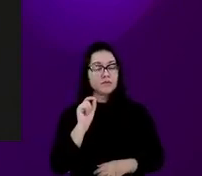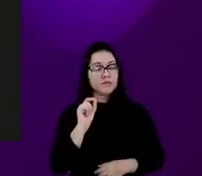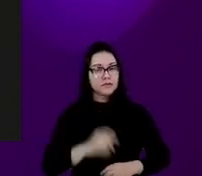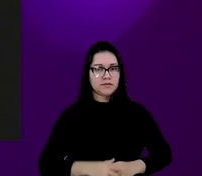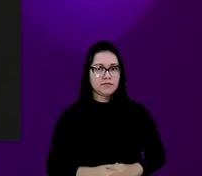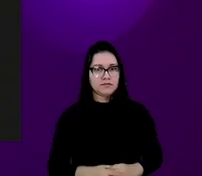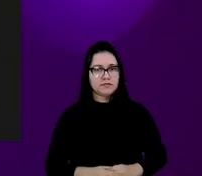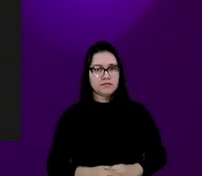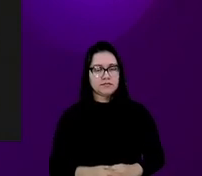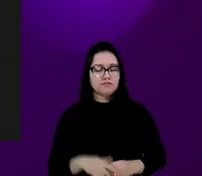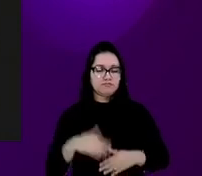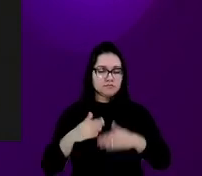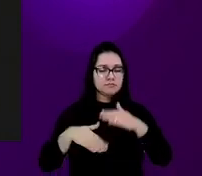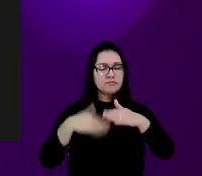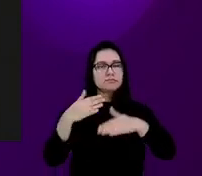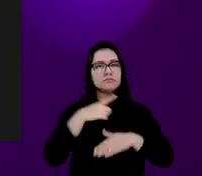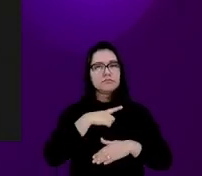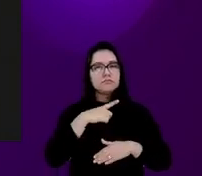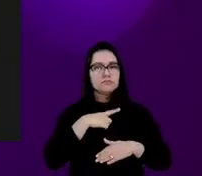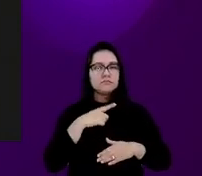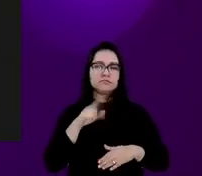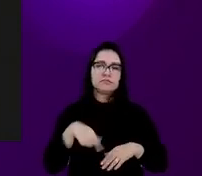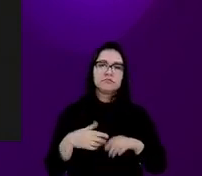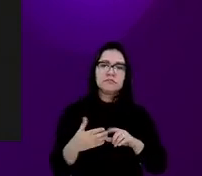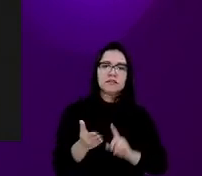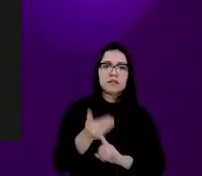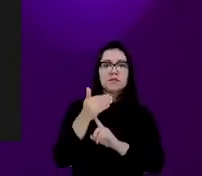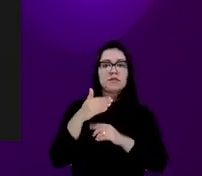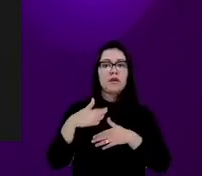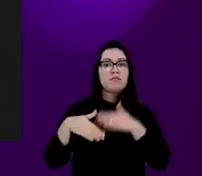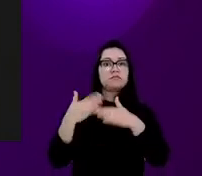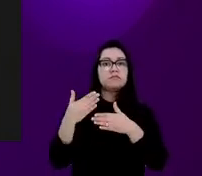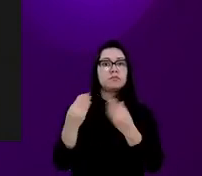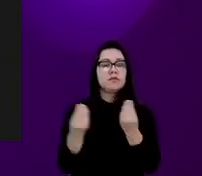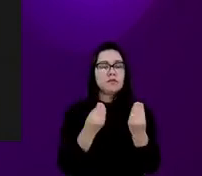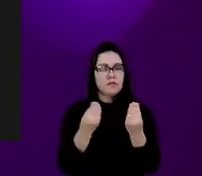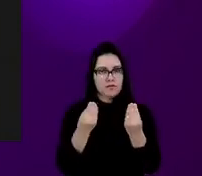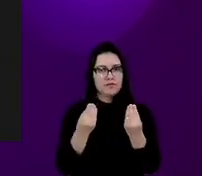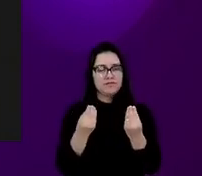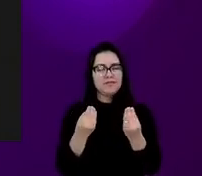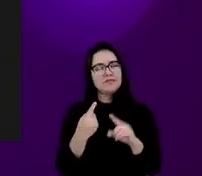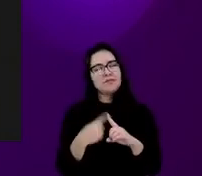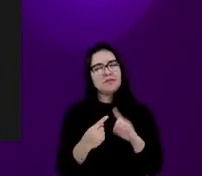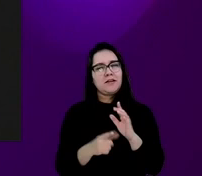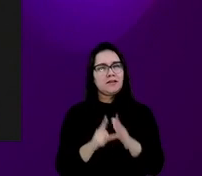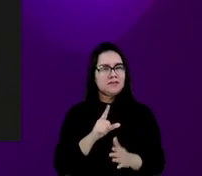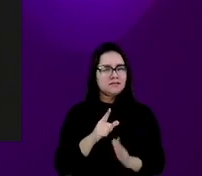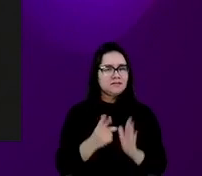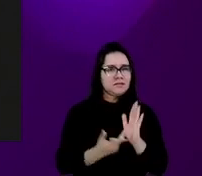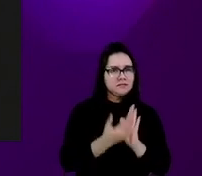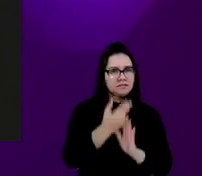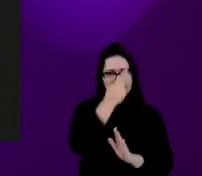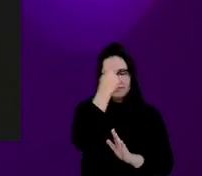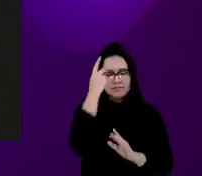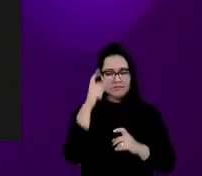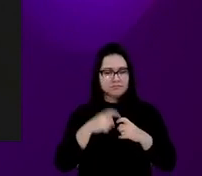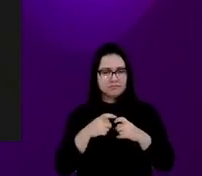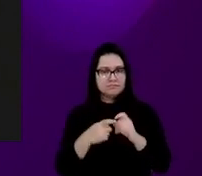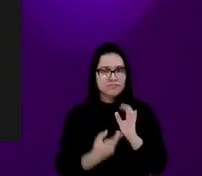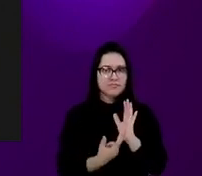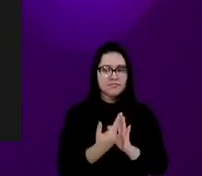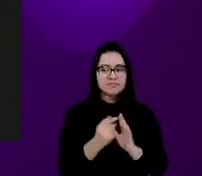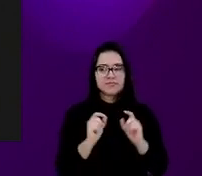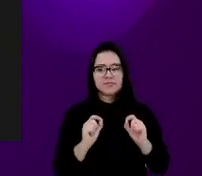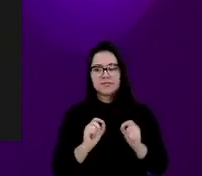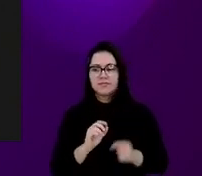é o desenvolvimento da tecnologia, né? Porque, na verdade, cirurgiões como o Rocha e o Gitman que